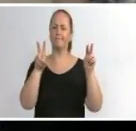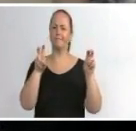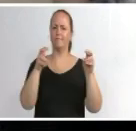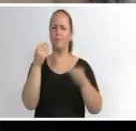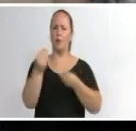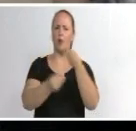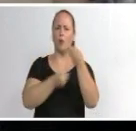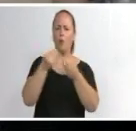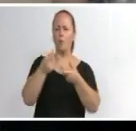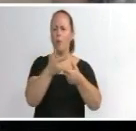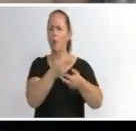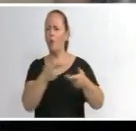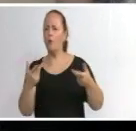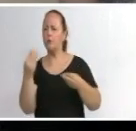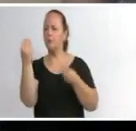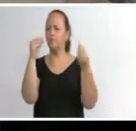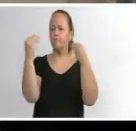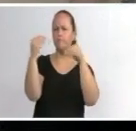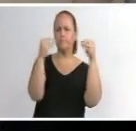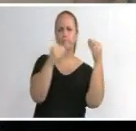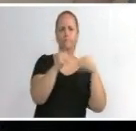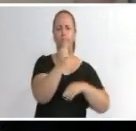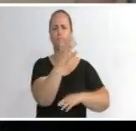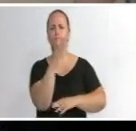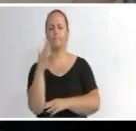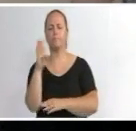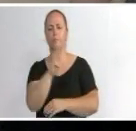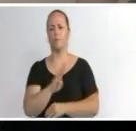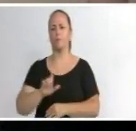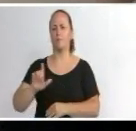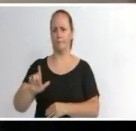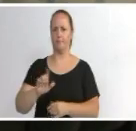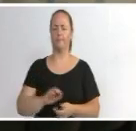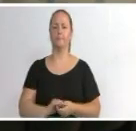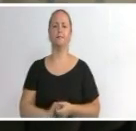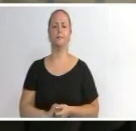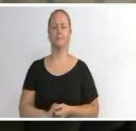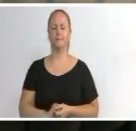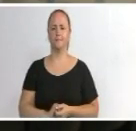dos elementos presentes na paisagem do município de Blumenau.